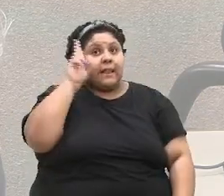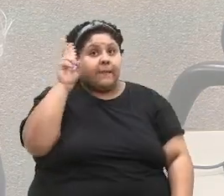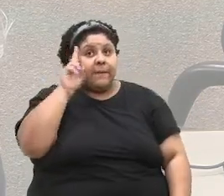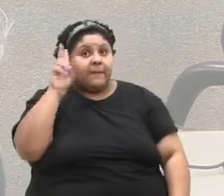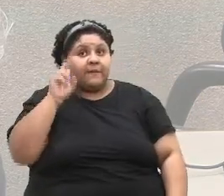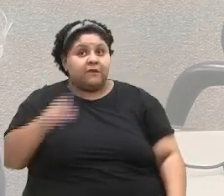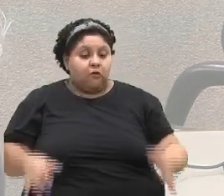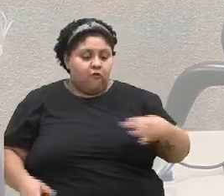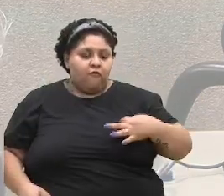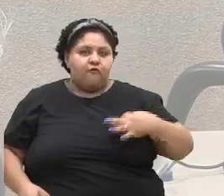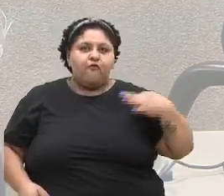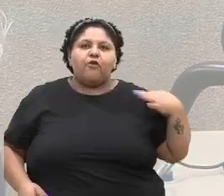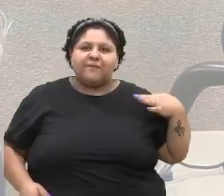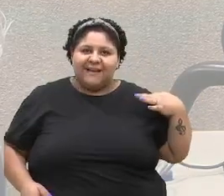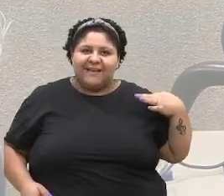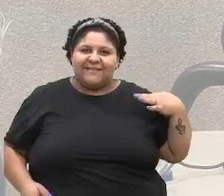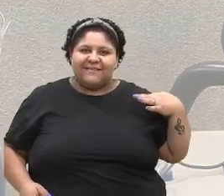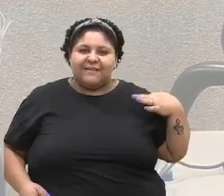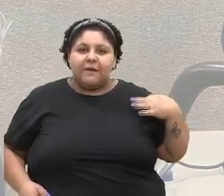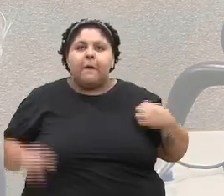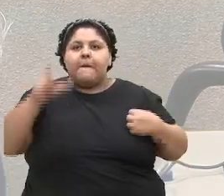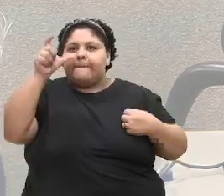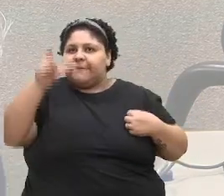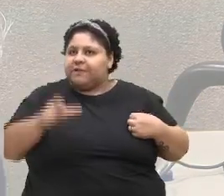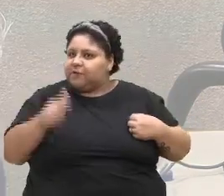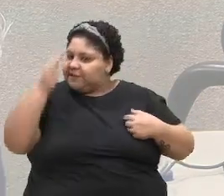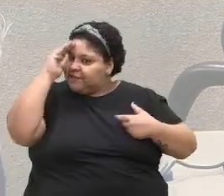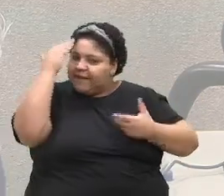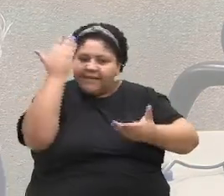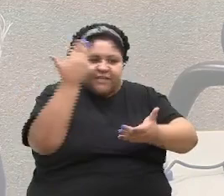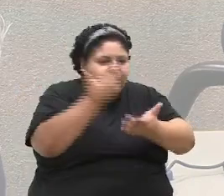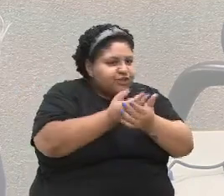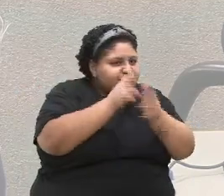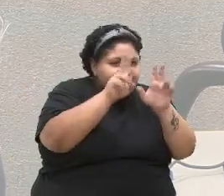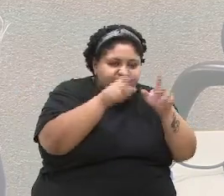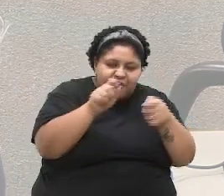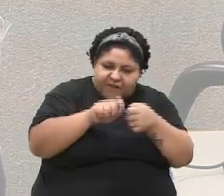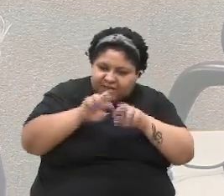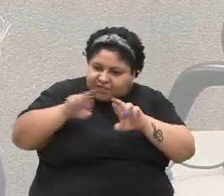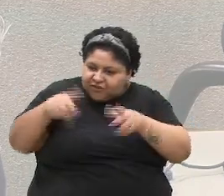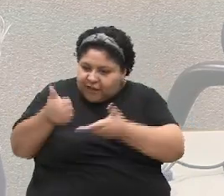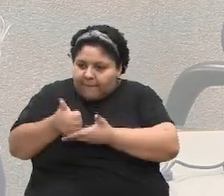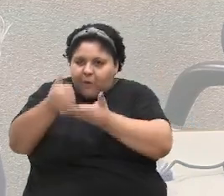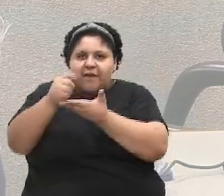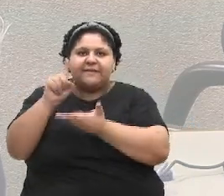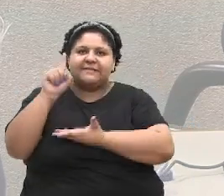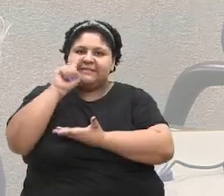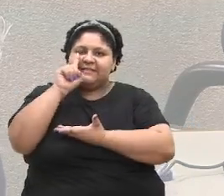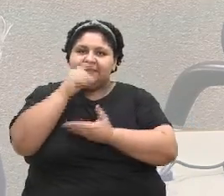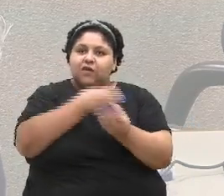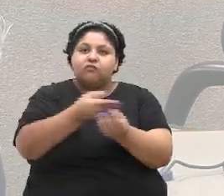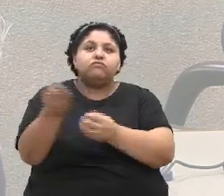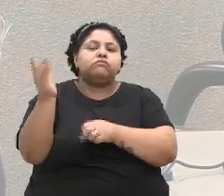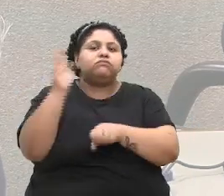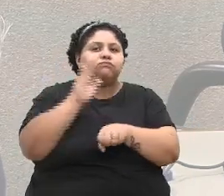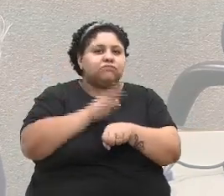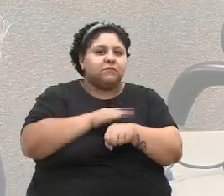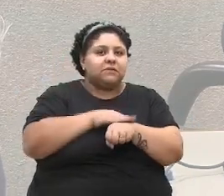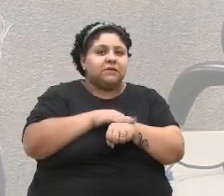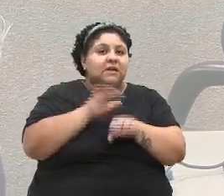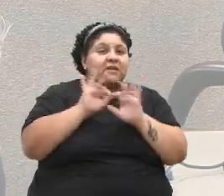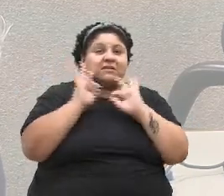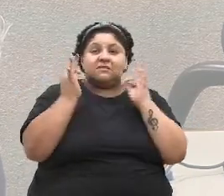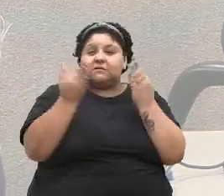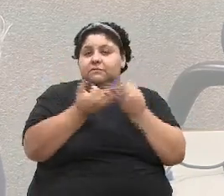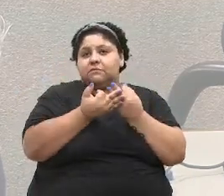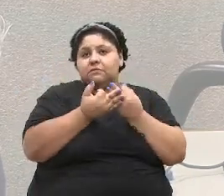voluntários, pessoas que se dedicam, que acreditam nessa causa, que fazem a diferença, que acolhem as mães em muitos momentos em que essas famílias